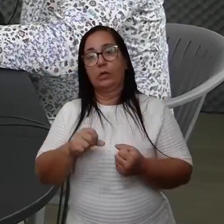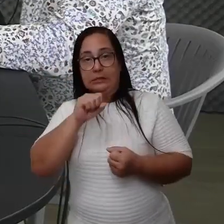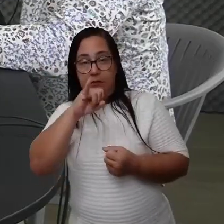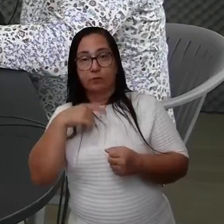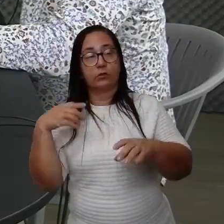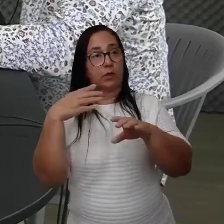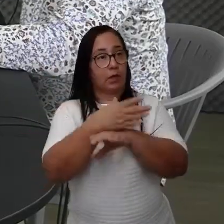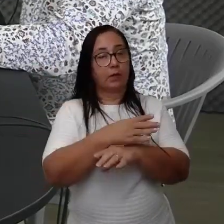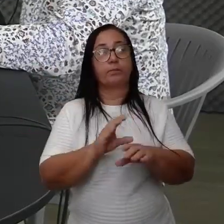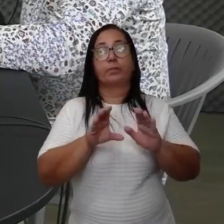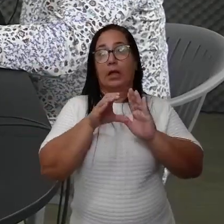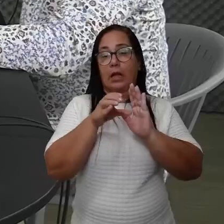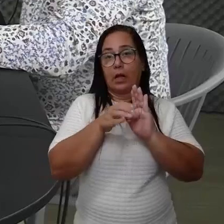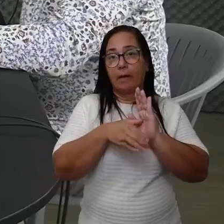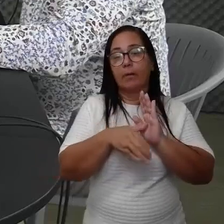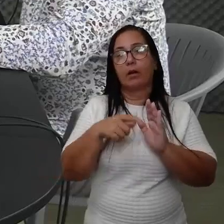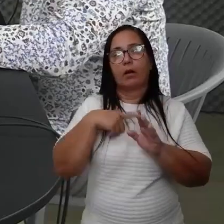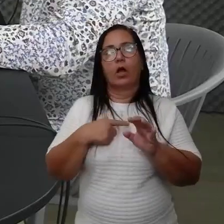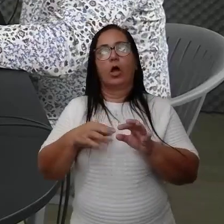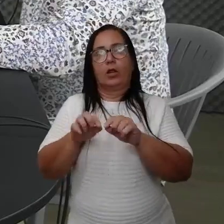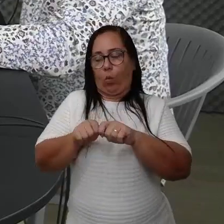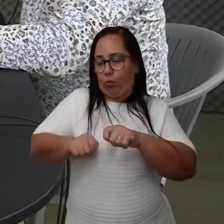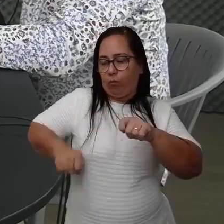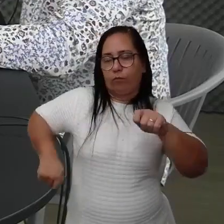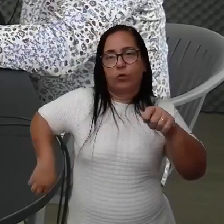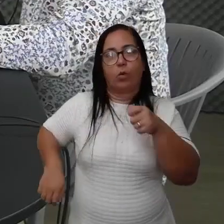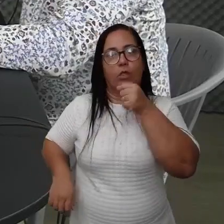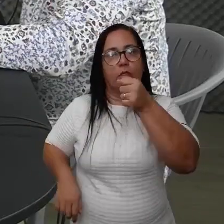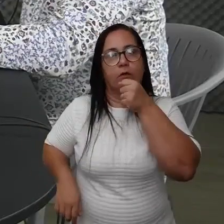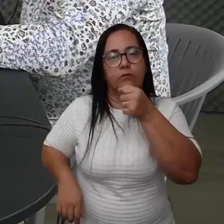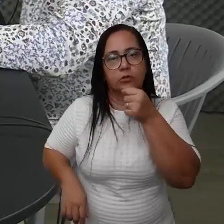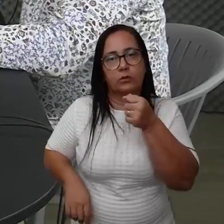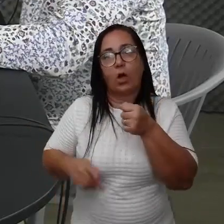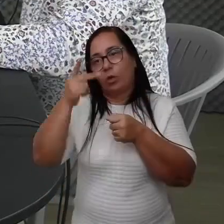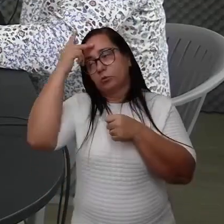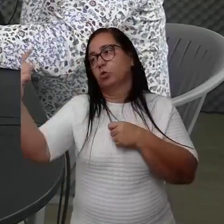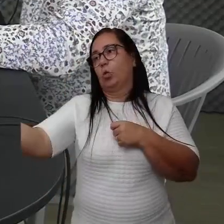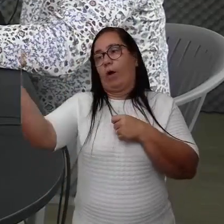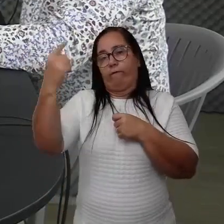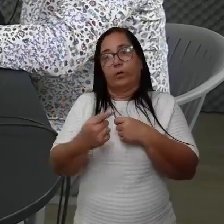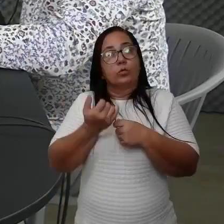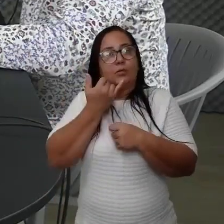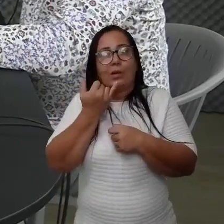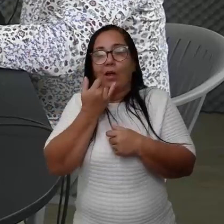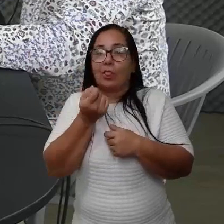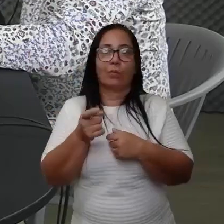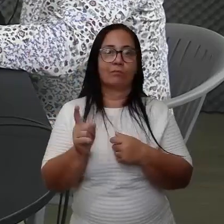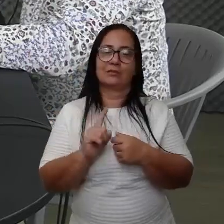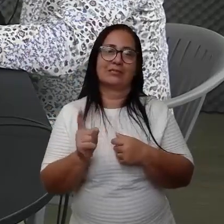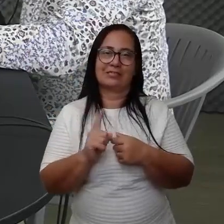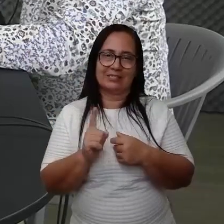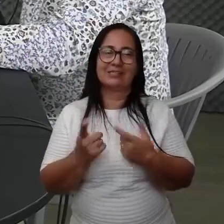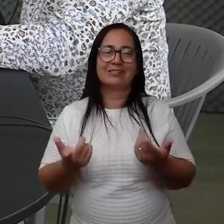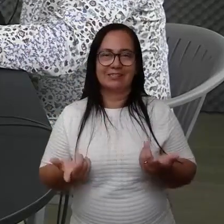Câmara de Vereadores, ia arrastando o fio lá para dentro para entrevistar os vereadores, ou então eles vinham até o carro, mas o celular não, a gente ia para todo canto. Na